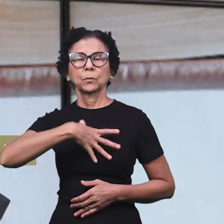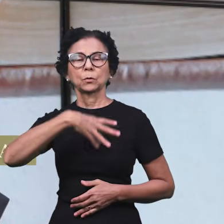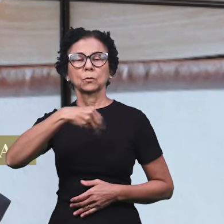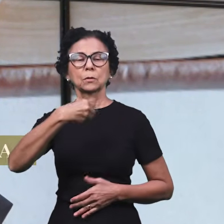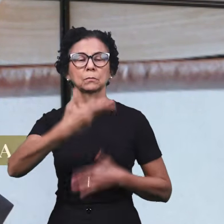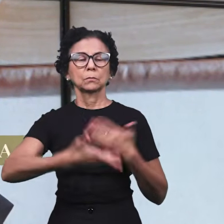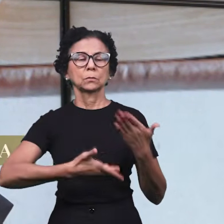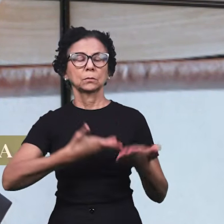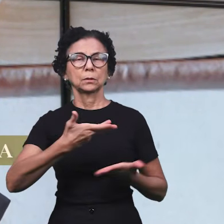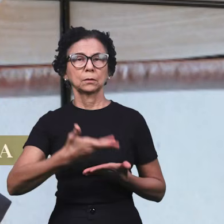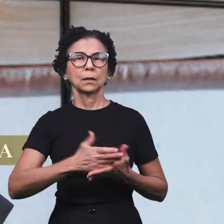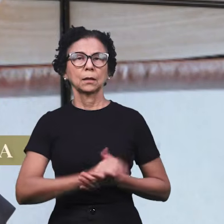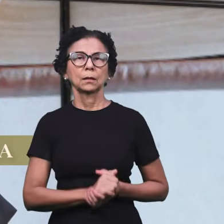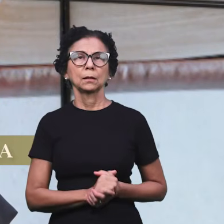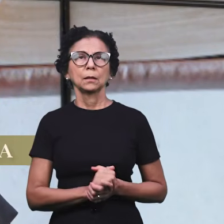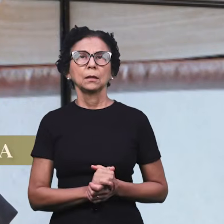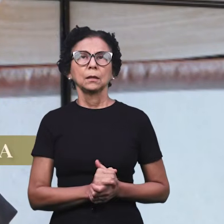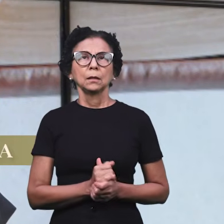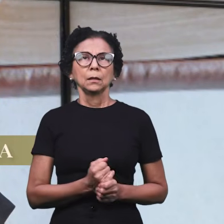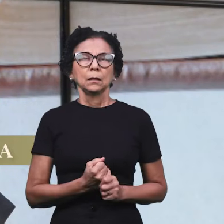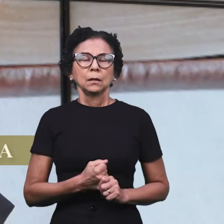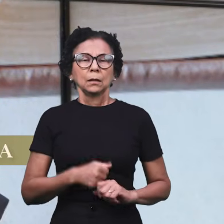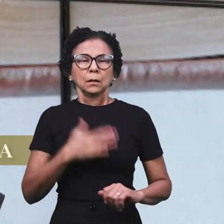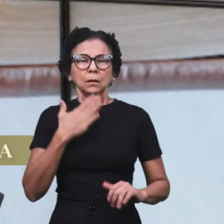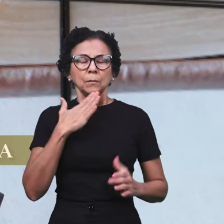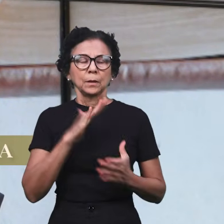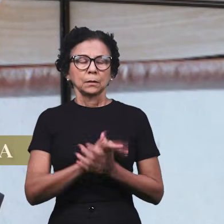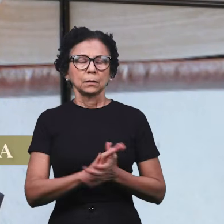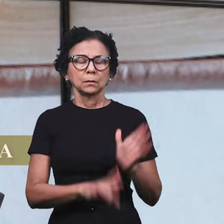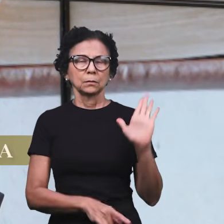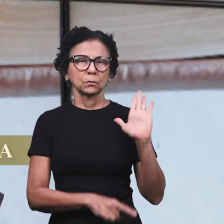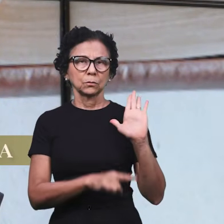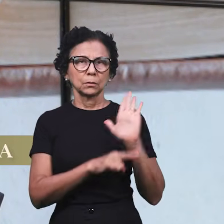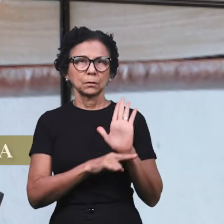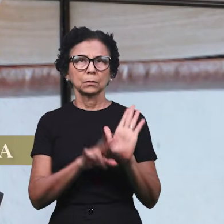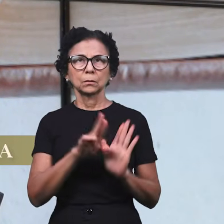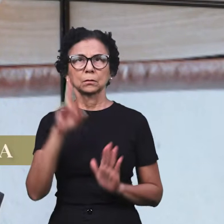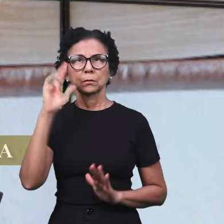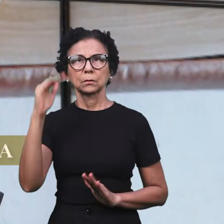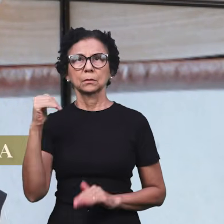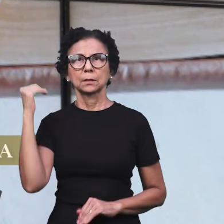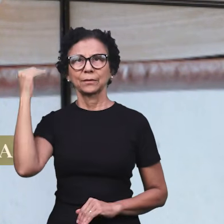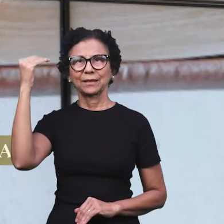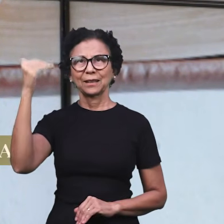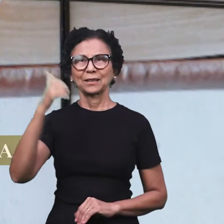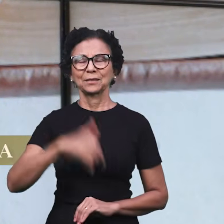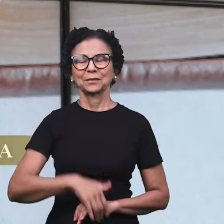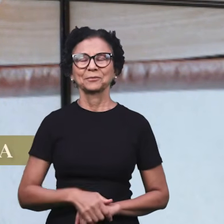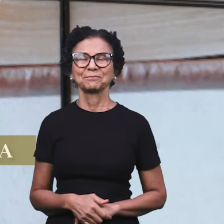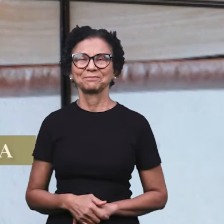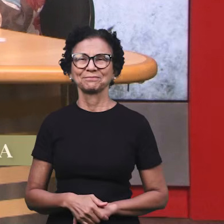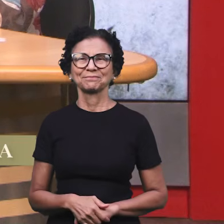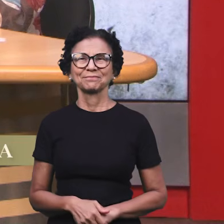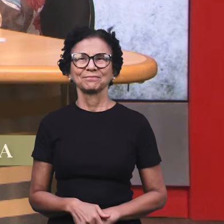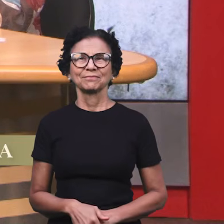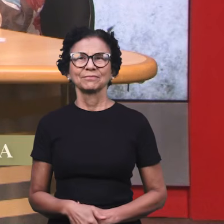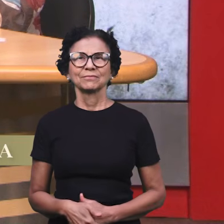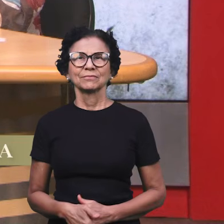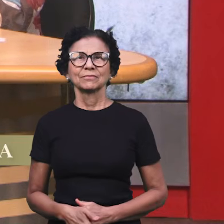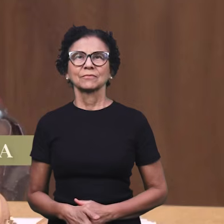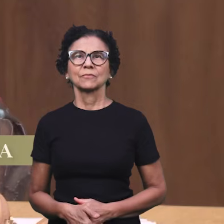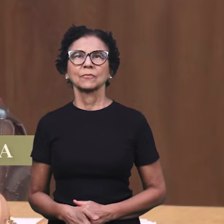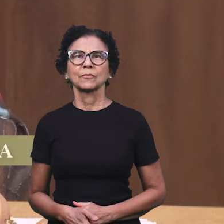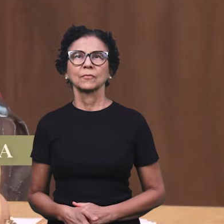nossos filhos, nossa casa, sermos ajudadores dos nossos maridos, Sim. para que o nome do Senhor seja em tudo glorificado. Glória a Jesus.